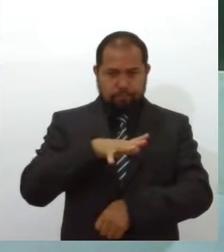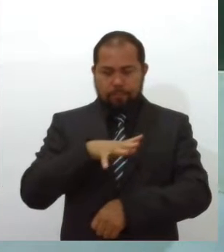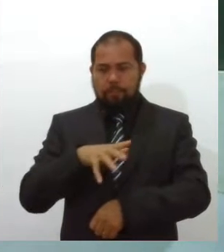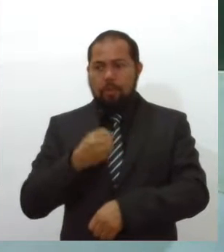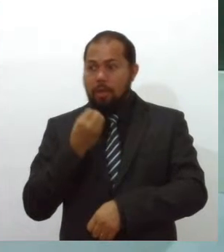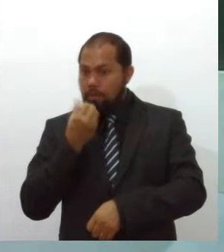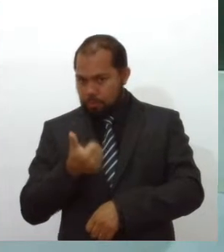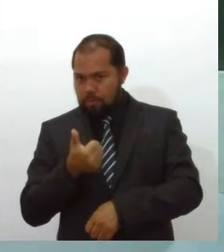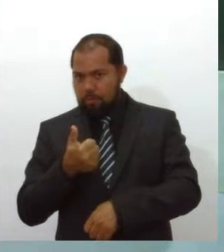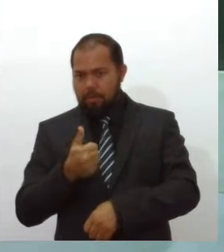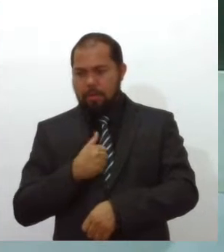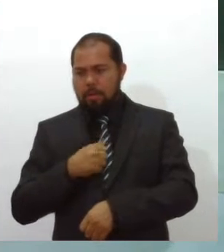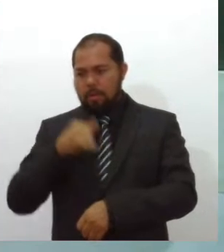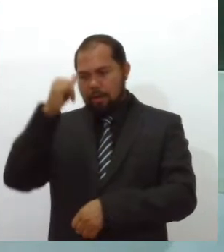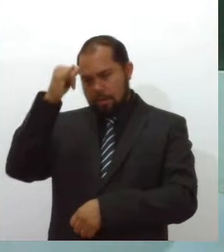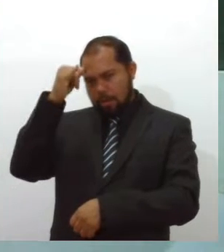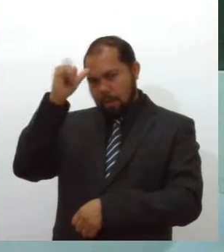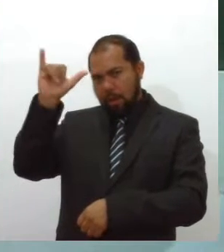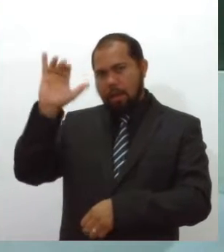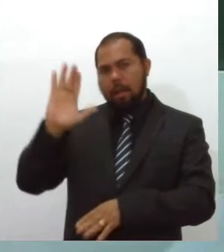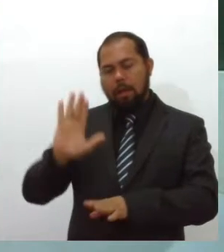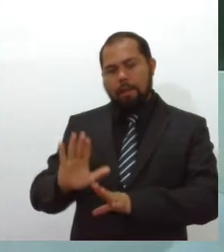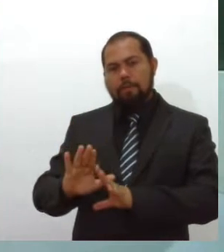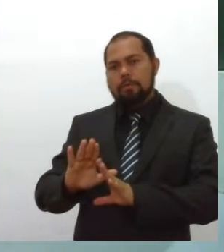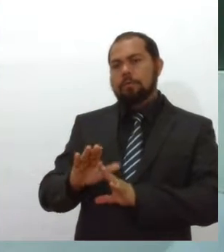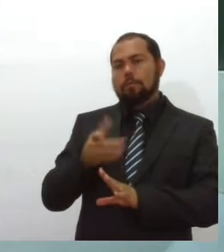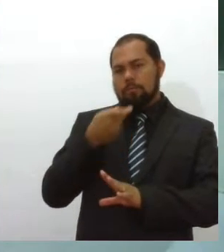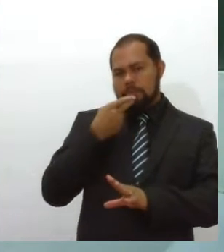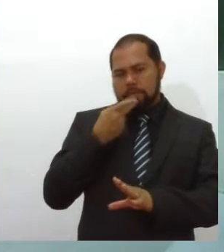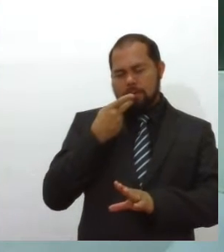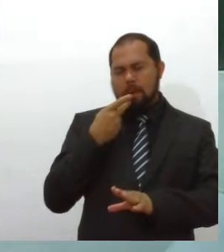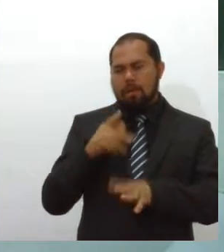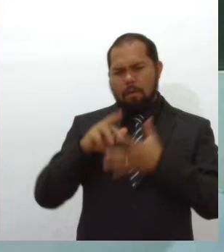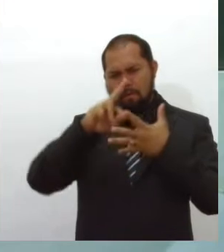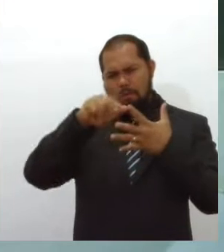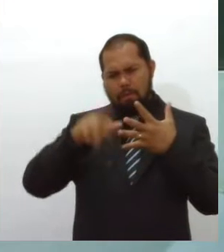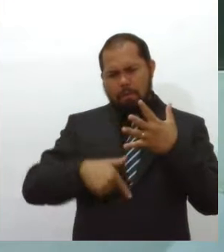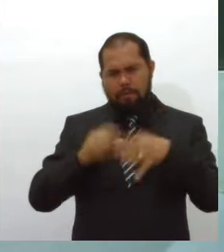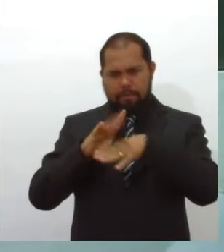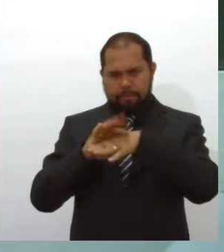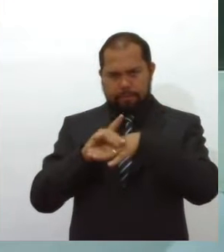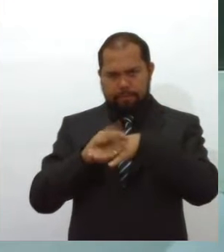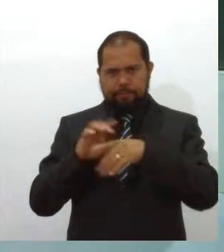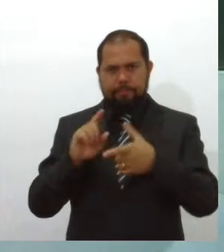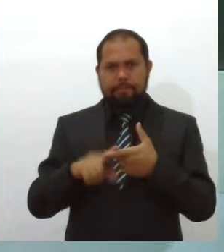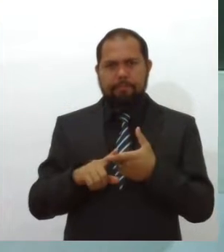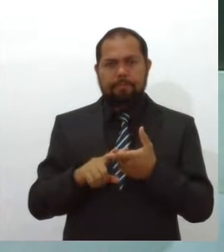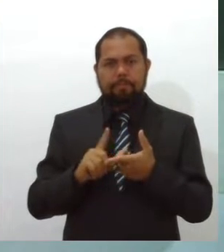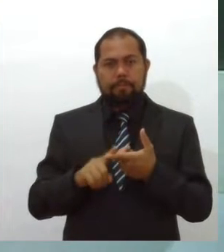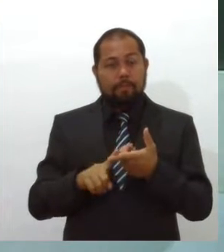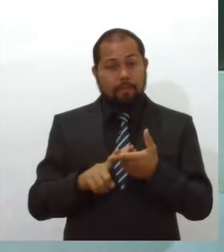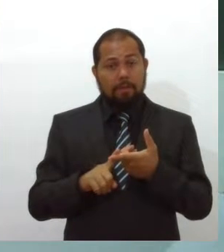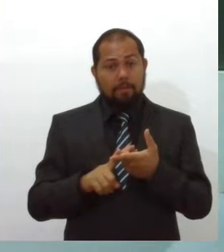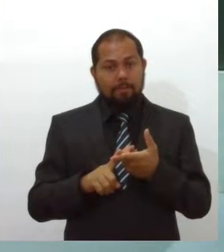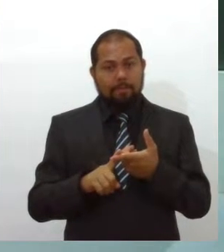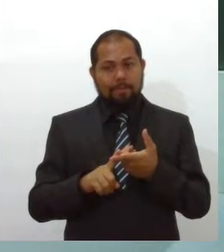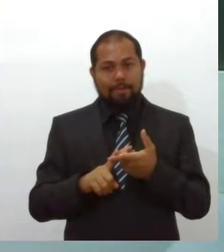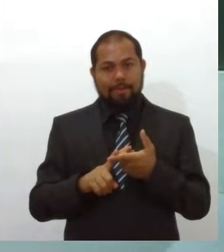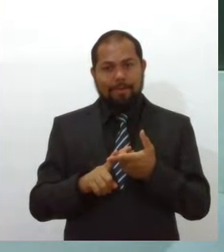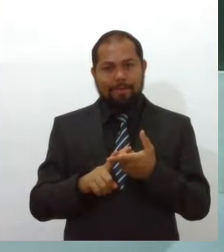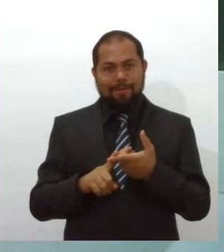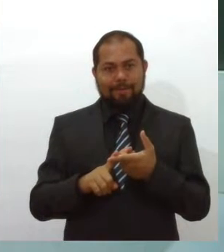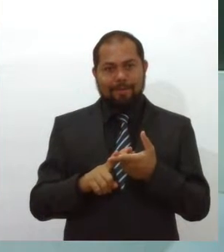citou, diversas doenças, né? A circulação de diversas doenças, e faz com que a gente não tenha como um quadro que a